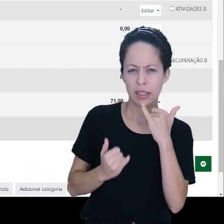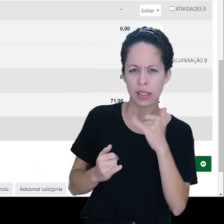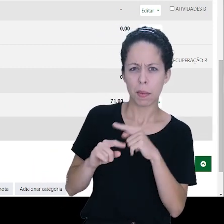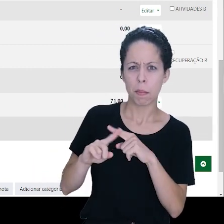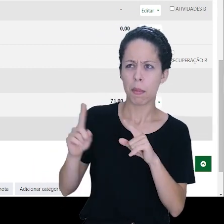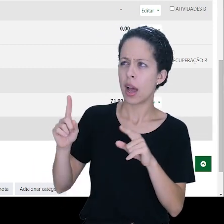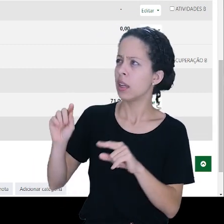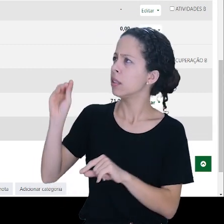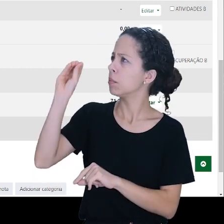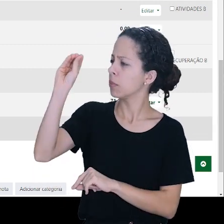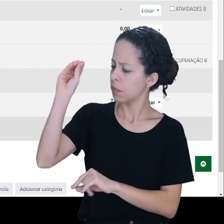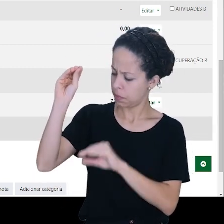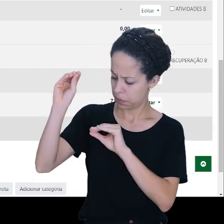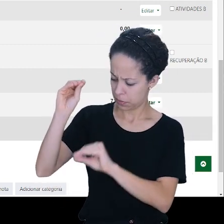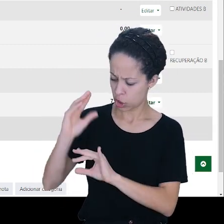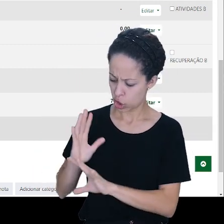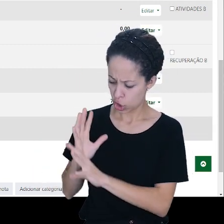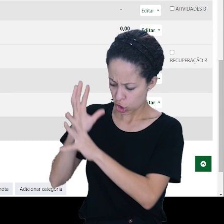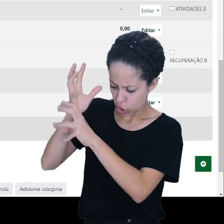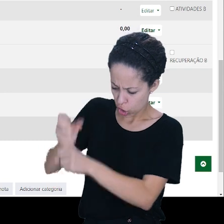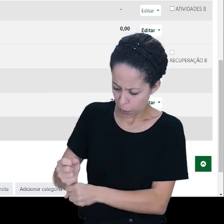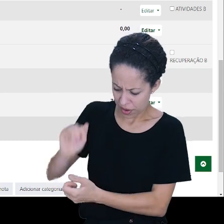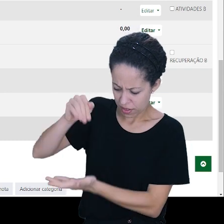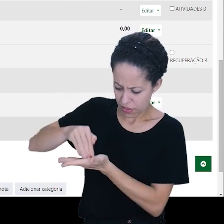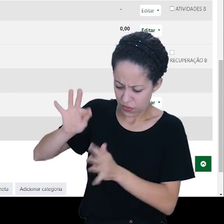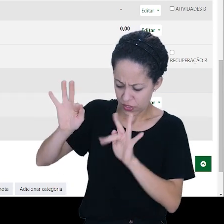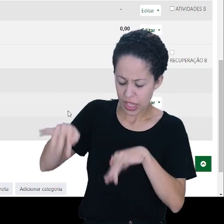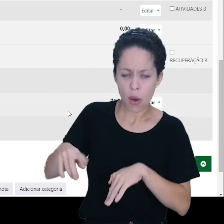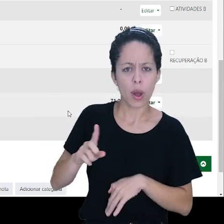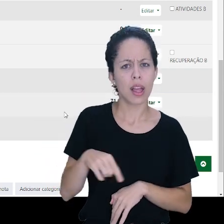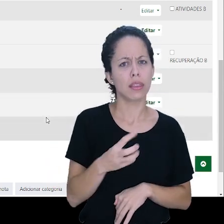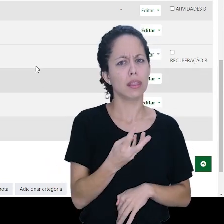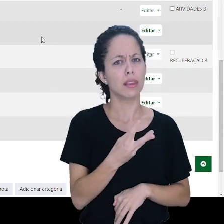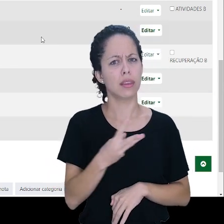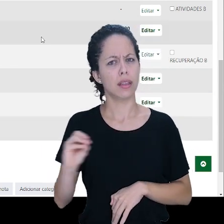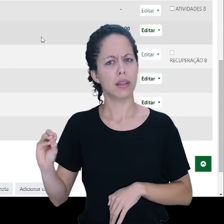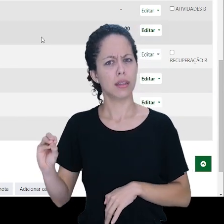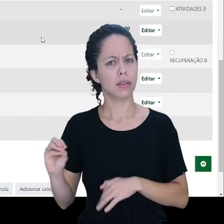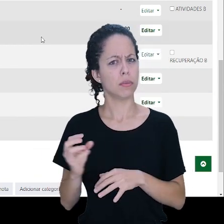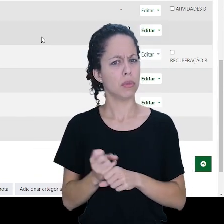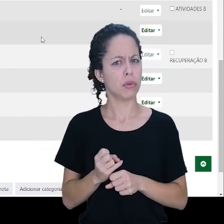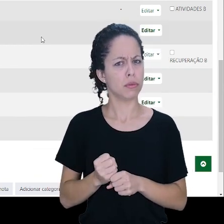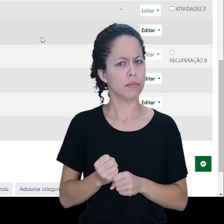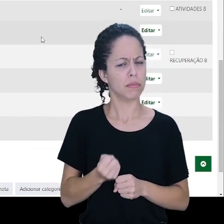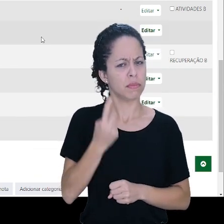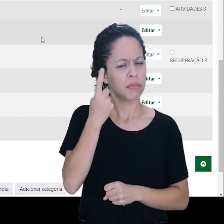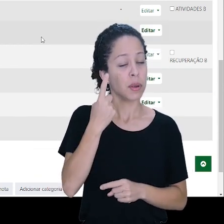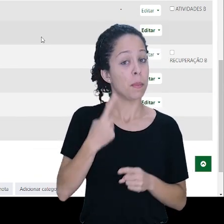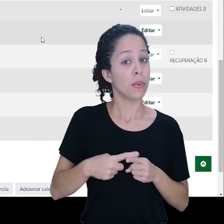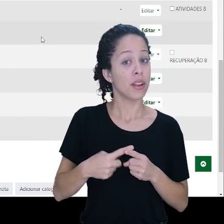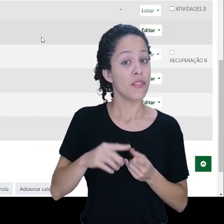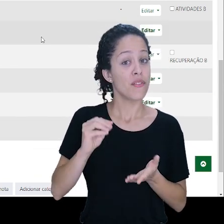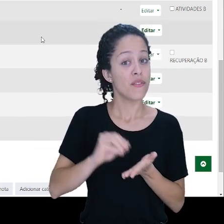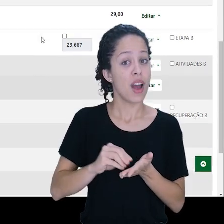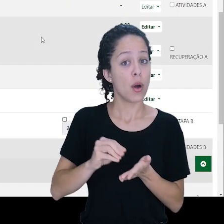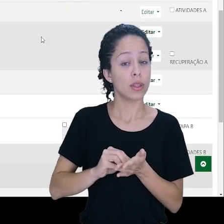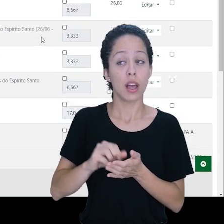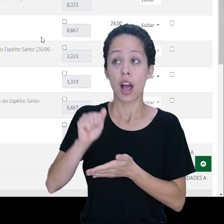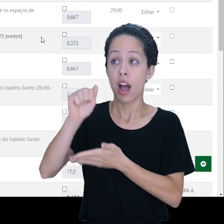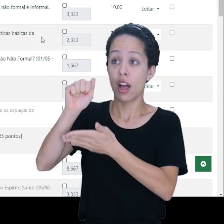mas a soma ainda tá dando 300 pontos por quê Porque nós não movemos nenhuma atividade ainda para dentro